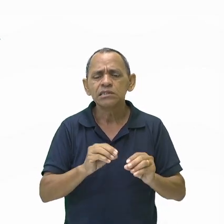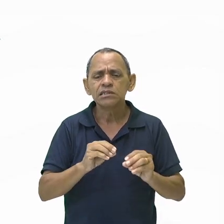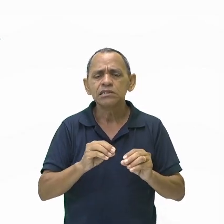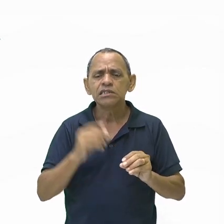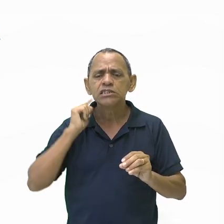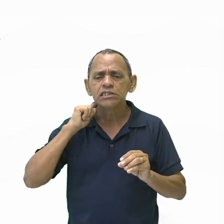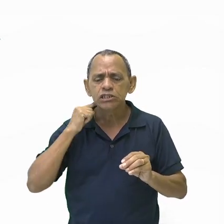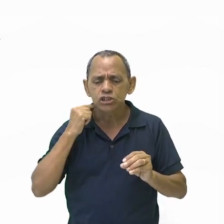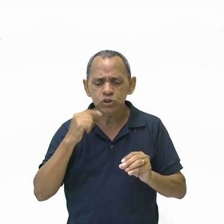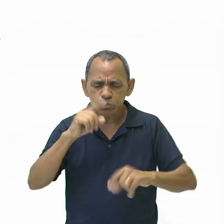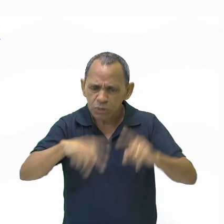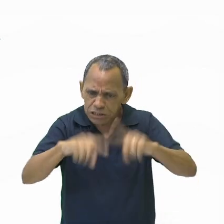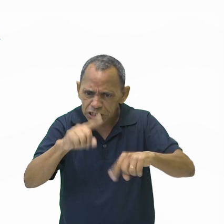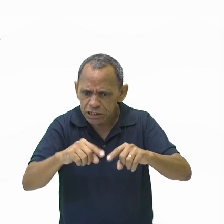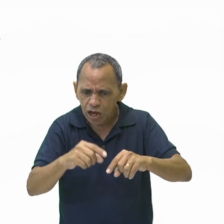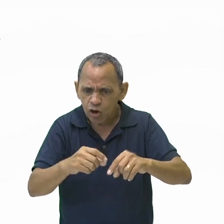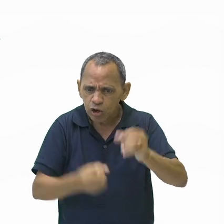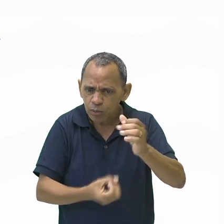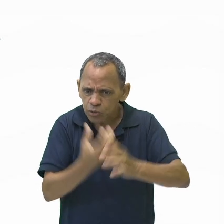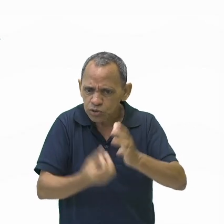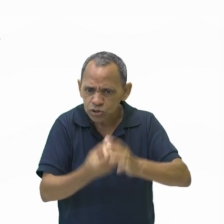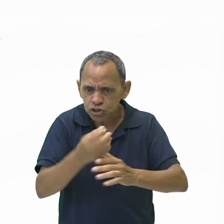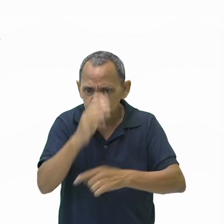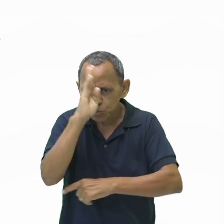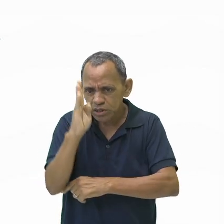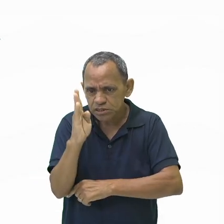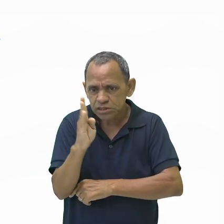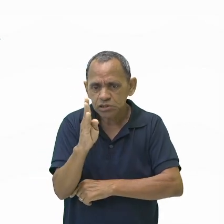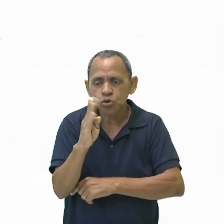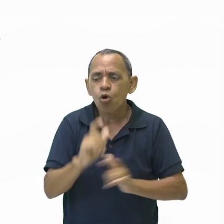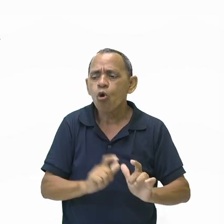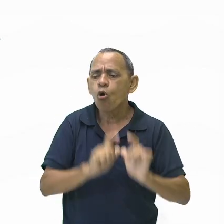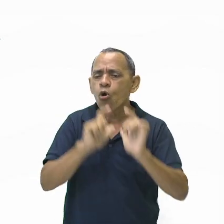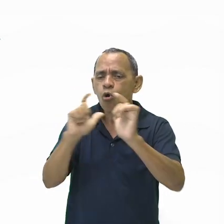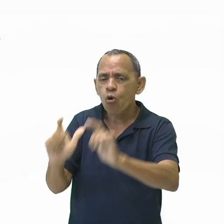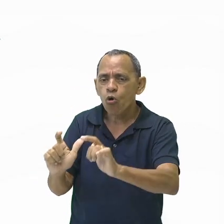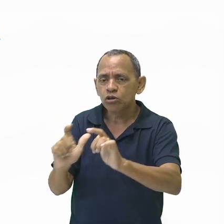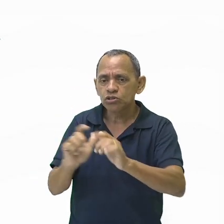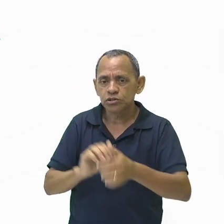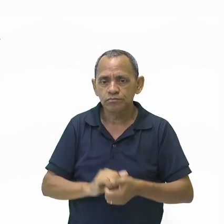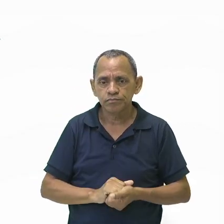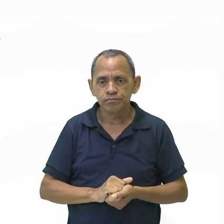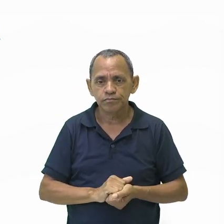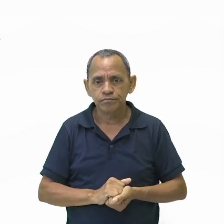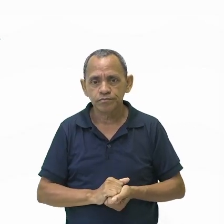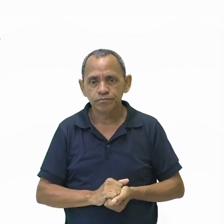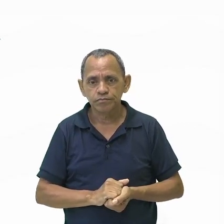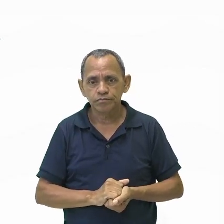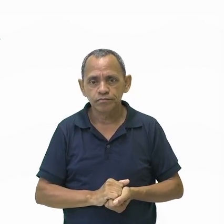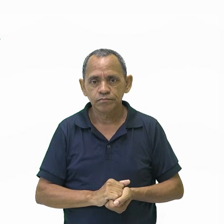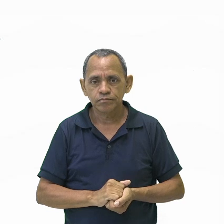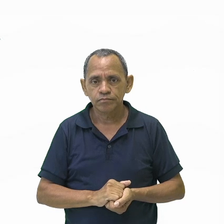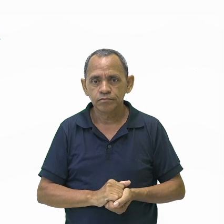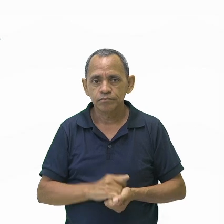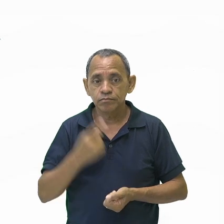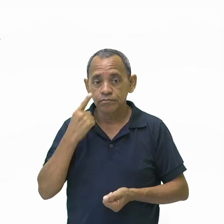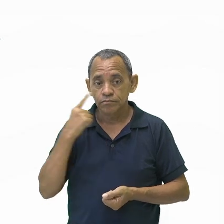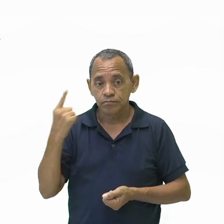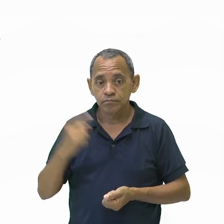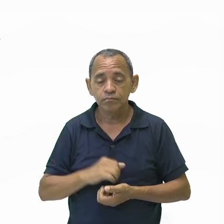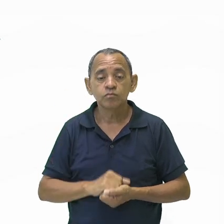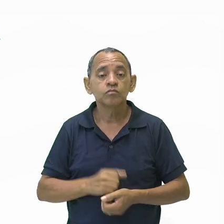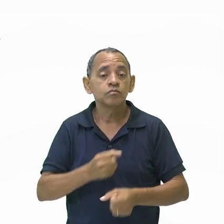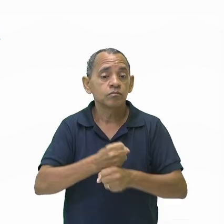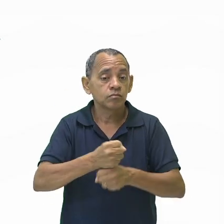vez de aqui nos nossos gráficos, são dois gráficos, tá? Um de 2021 e o outro de 2022, em vez de estar o lixo, o percentual de lixo que